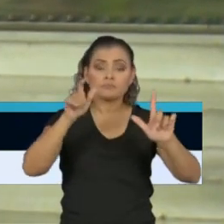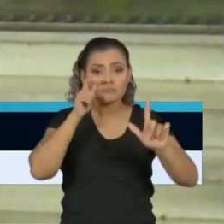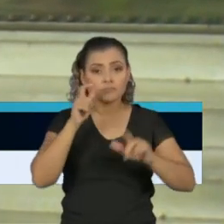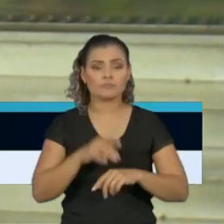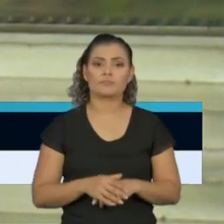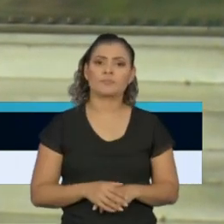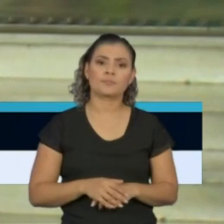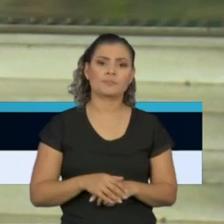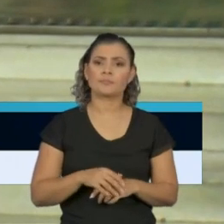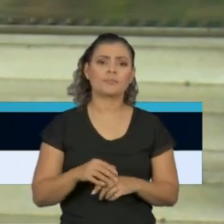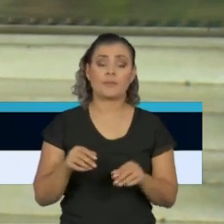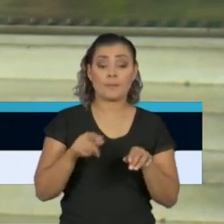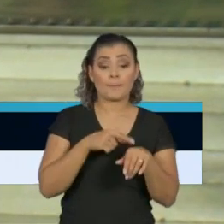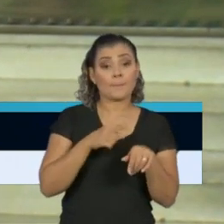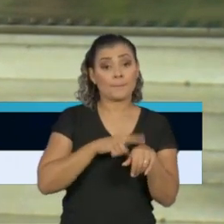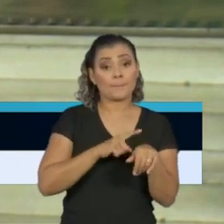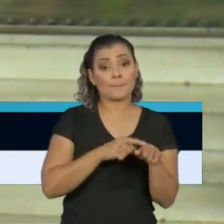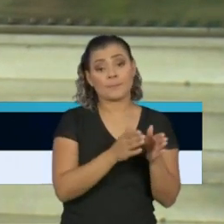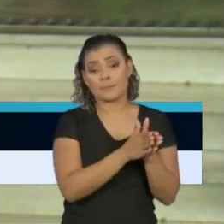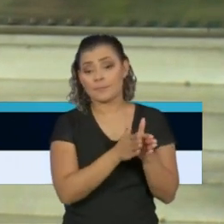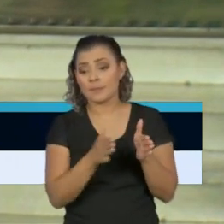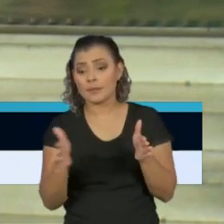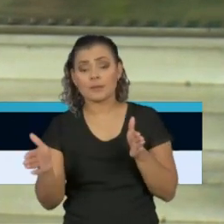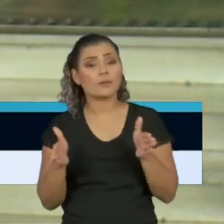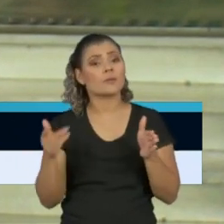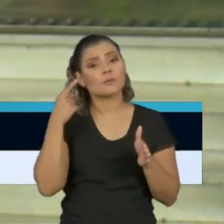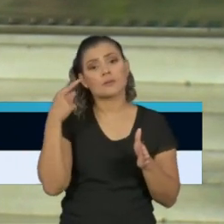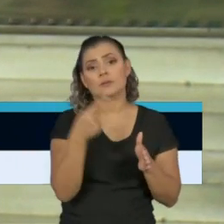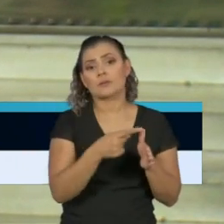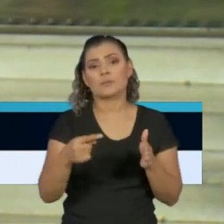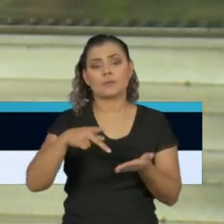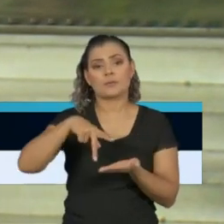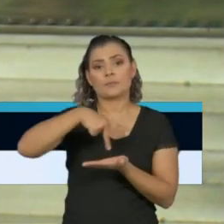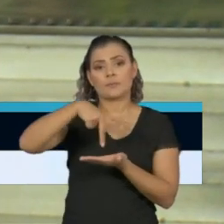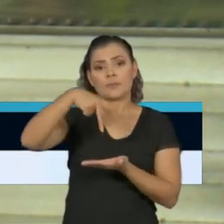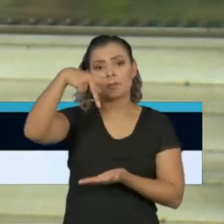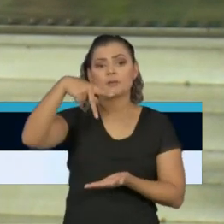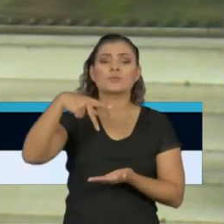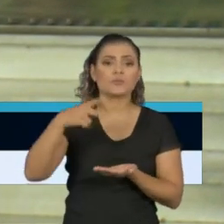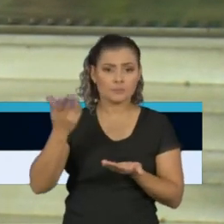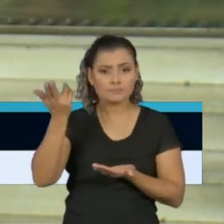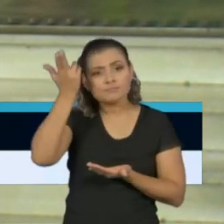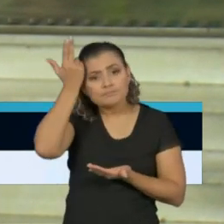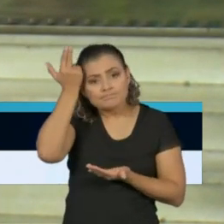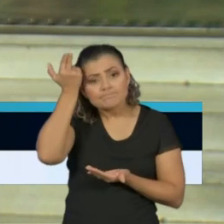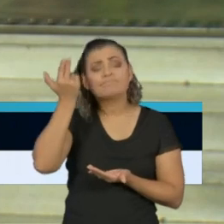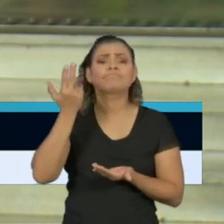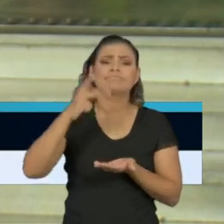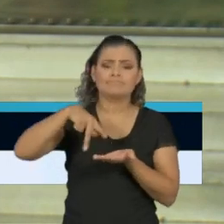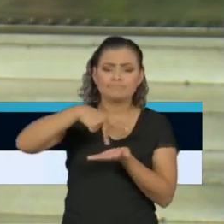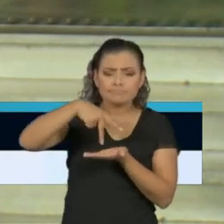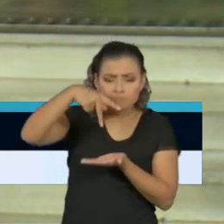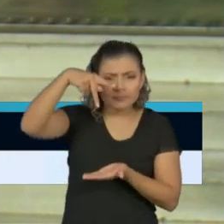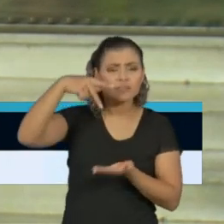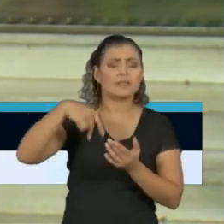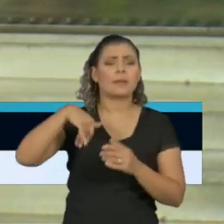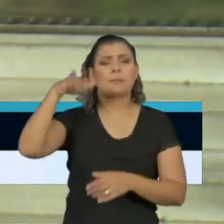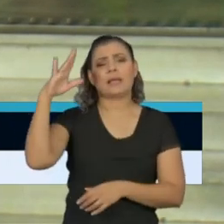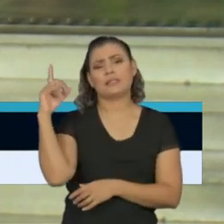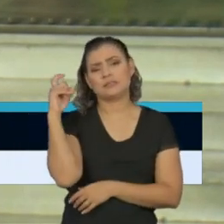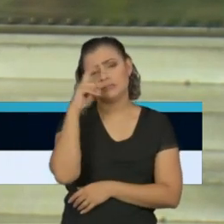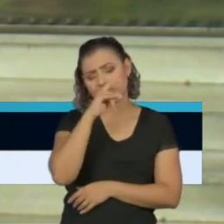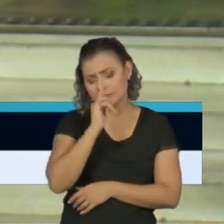Páscoa. Nós estamos na semana da Páscoa. Talvez a Páscoa mais triste do país nos últimos anos. Mesmo